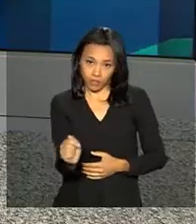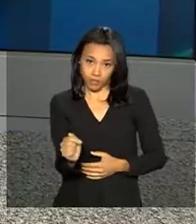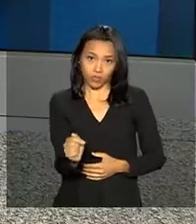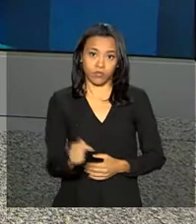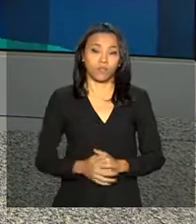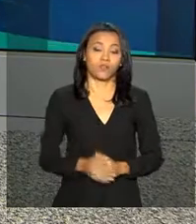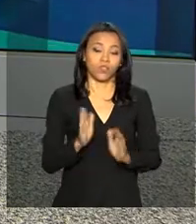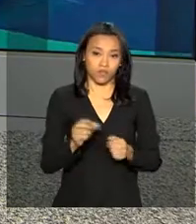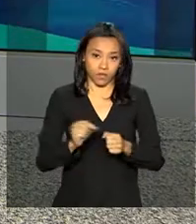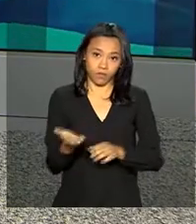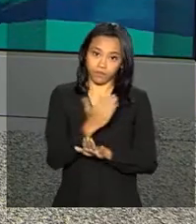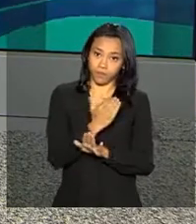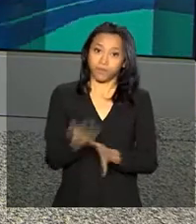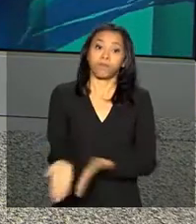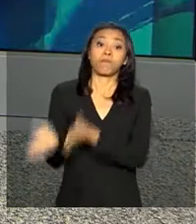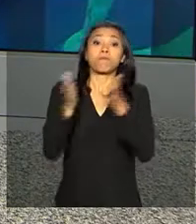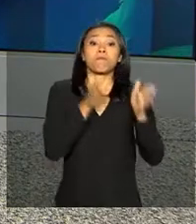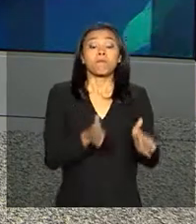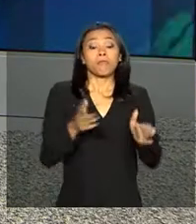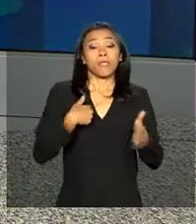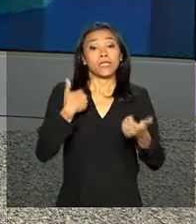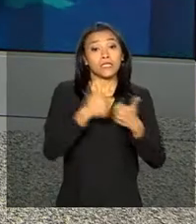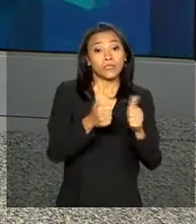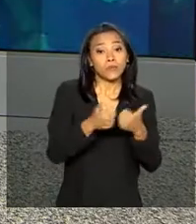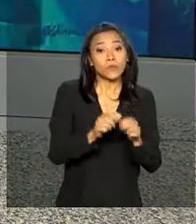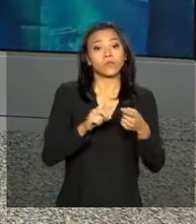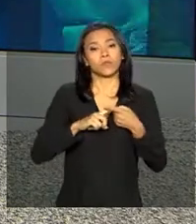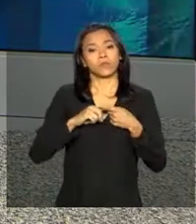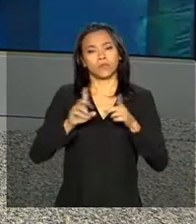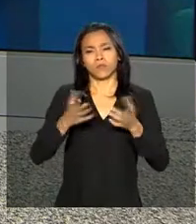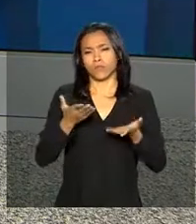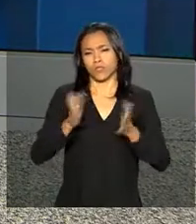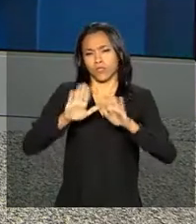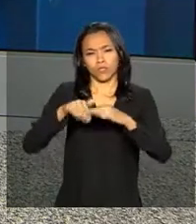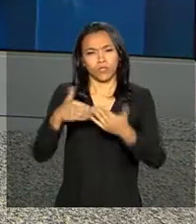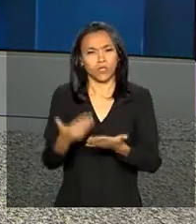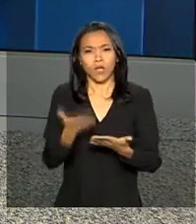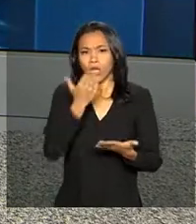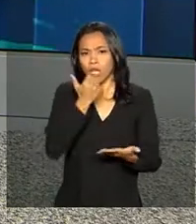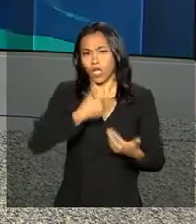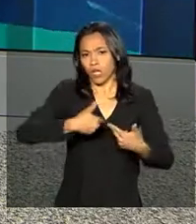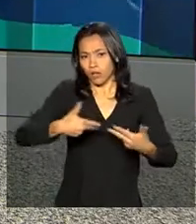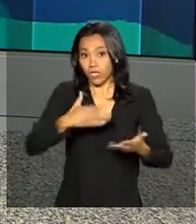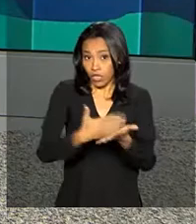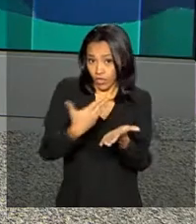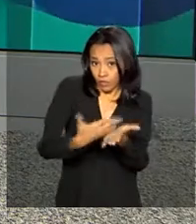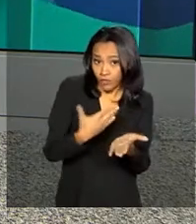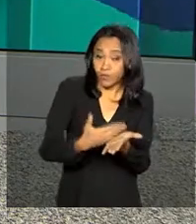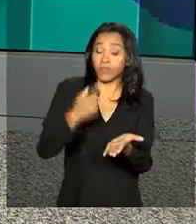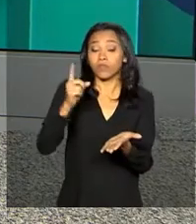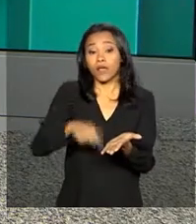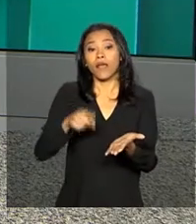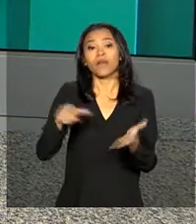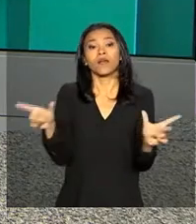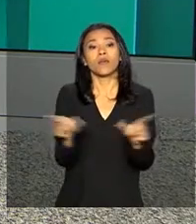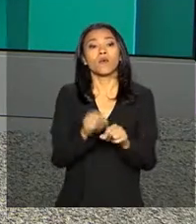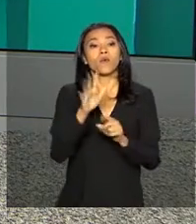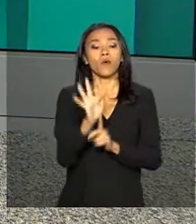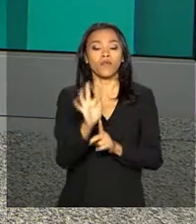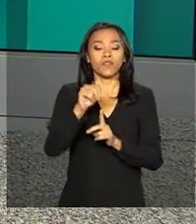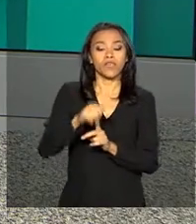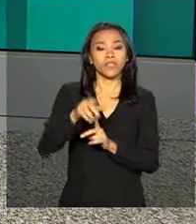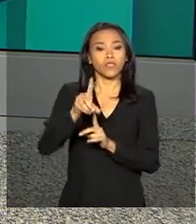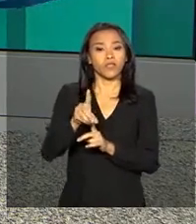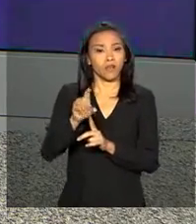transporte escolar merenda e livro didático algumas ações do fundo nacional de desenvolvimento da educação que